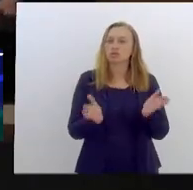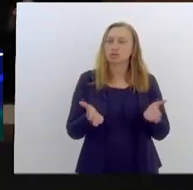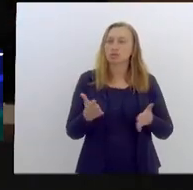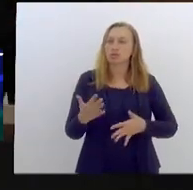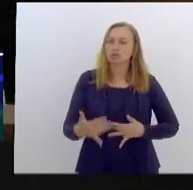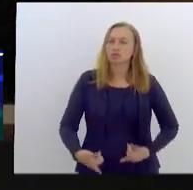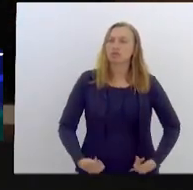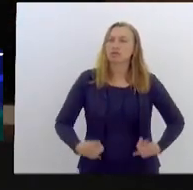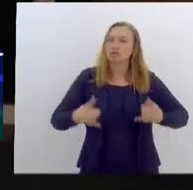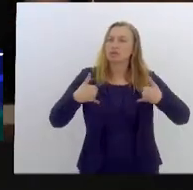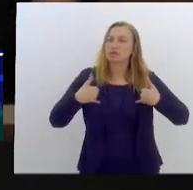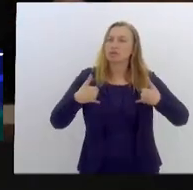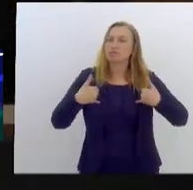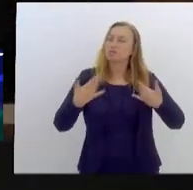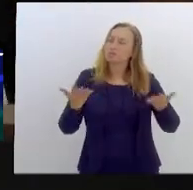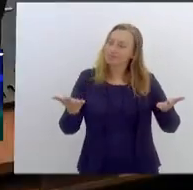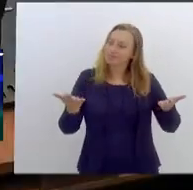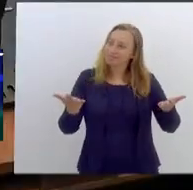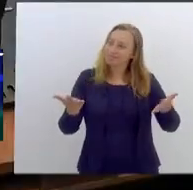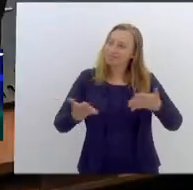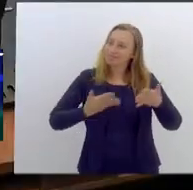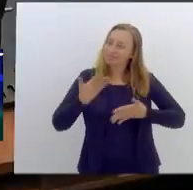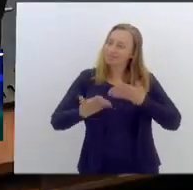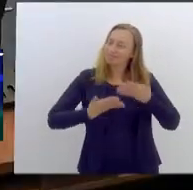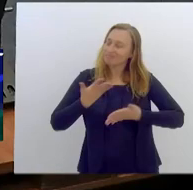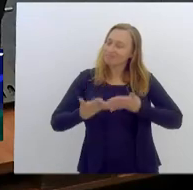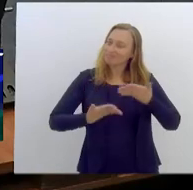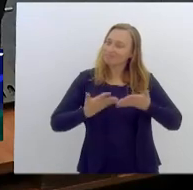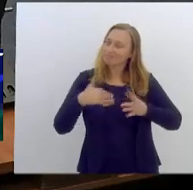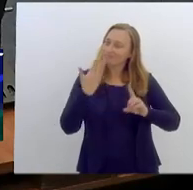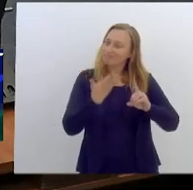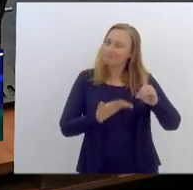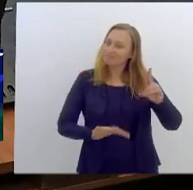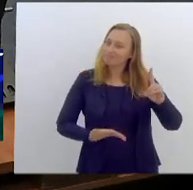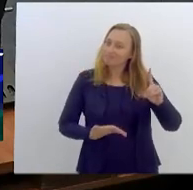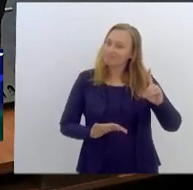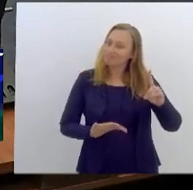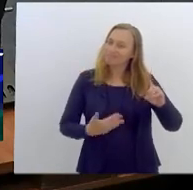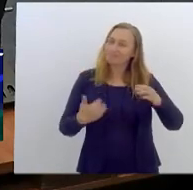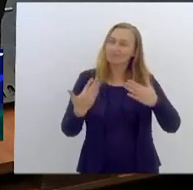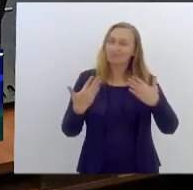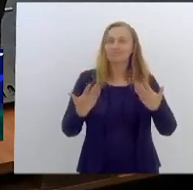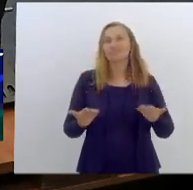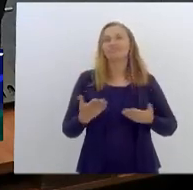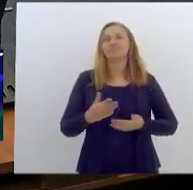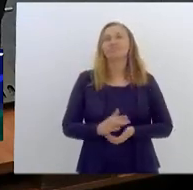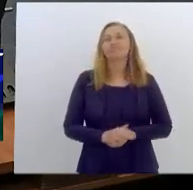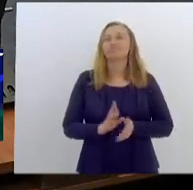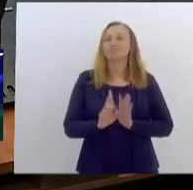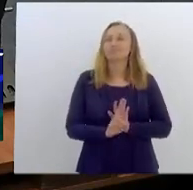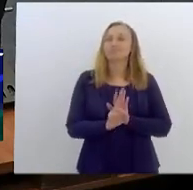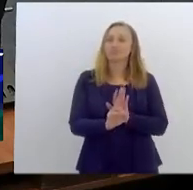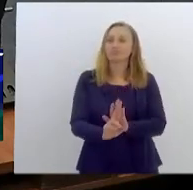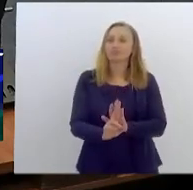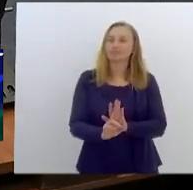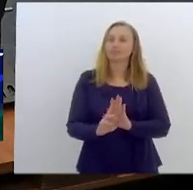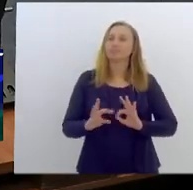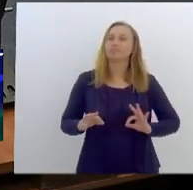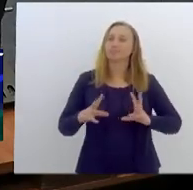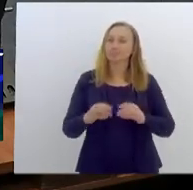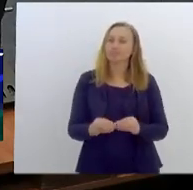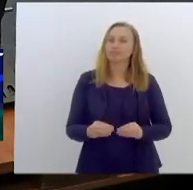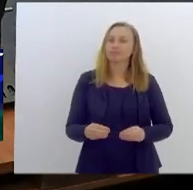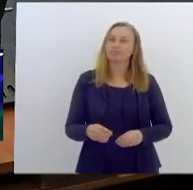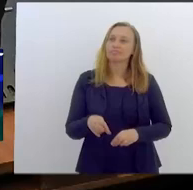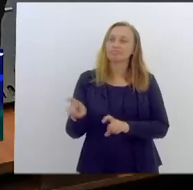muita honra, com muito prazer que eu tenho a homenagem como representante, sobretudo do interior